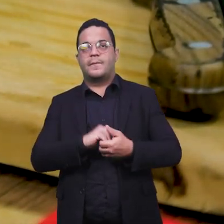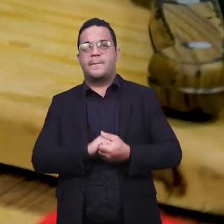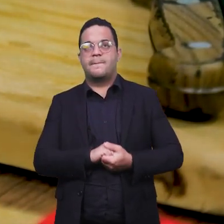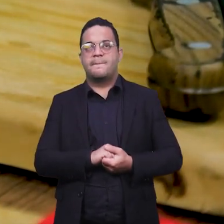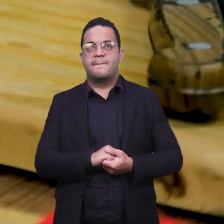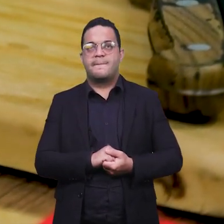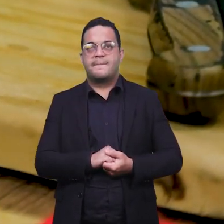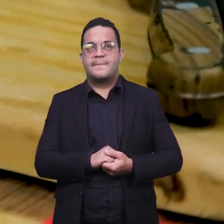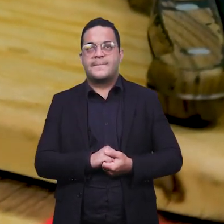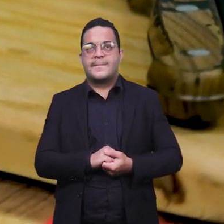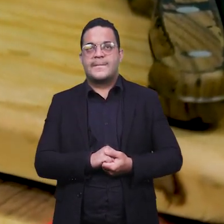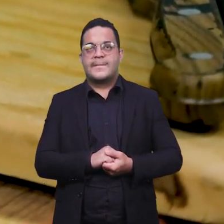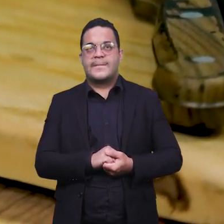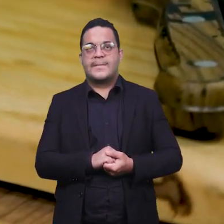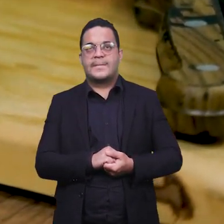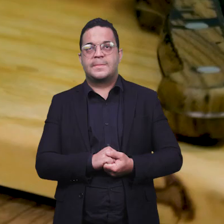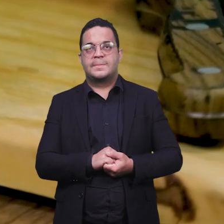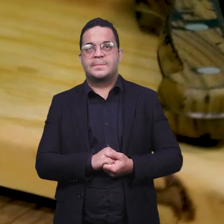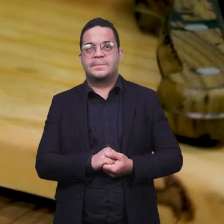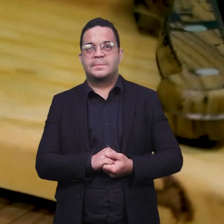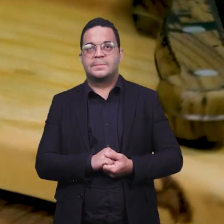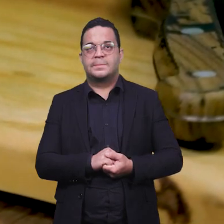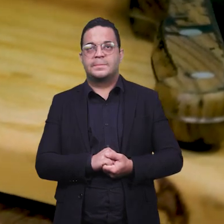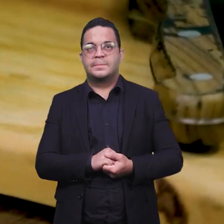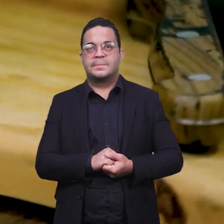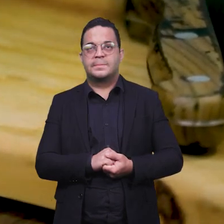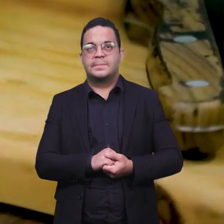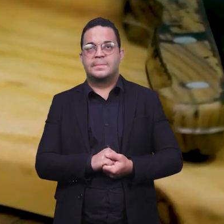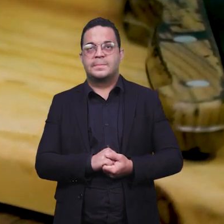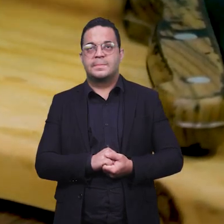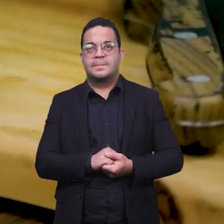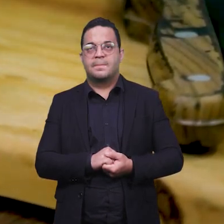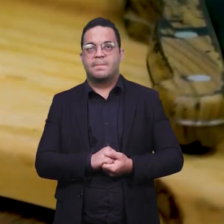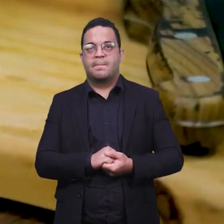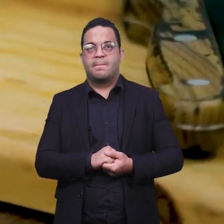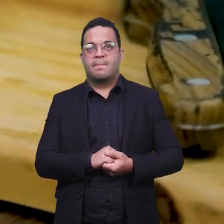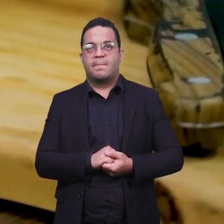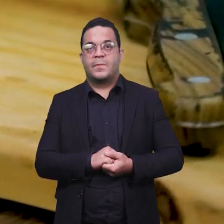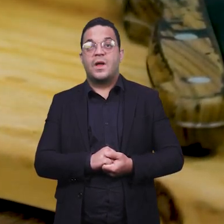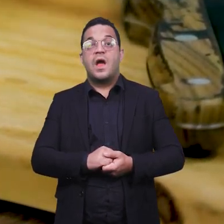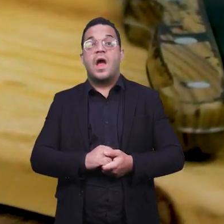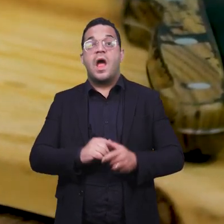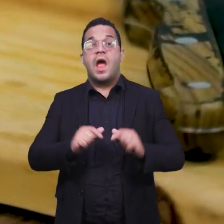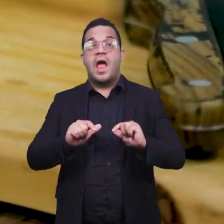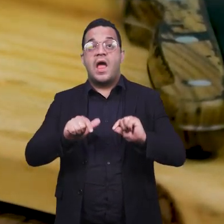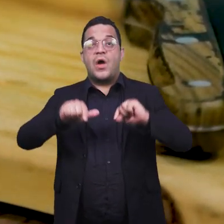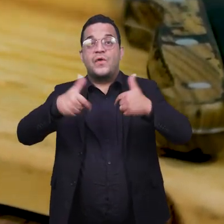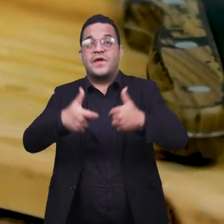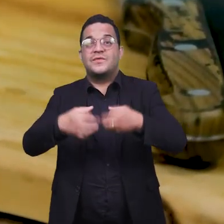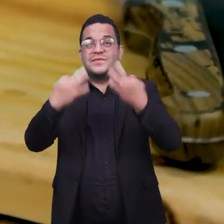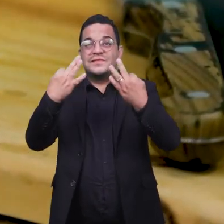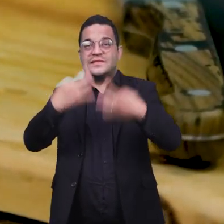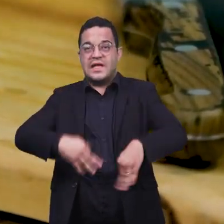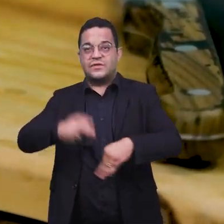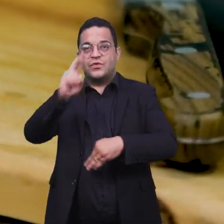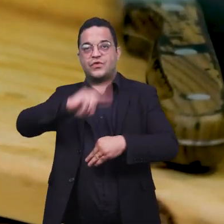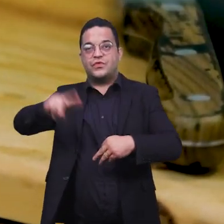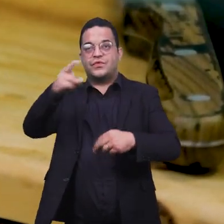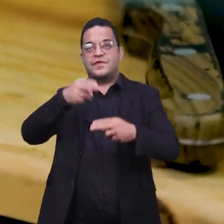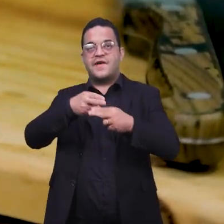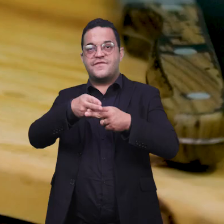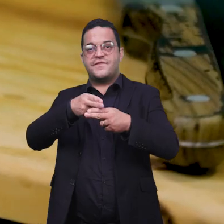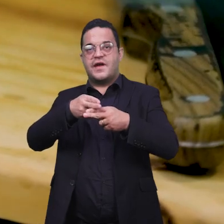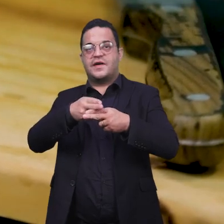vocês vão entender. Segurou a ponta da faca e fez esse movimento, ó, meu dedo não toca